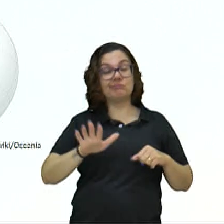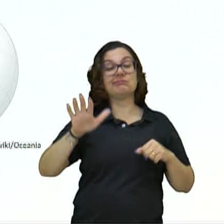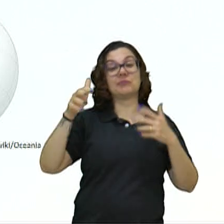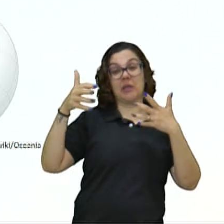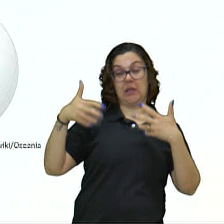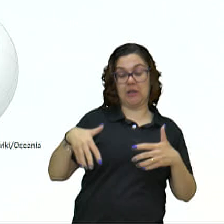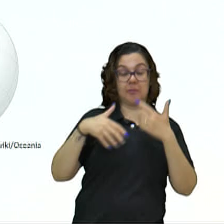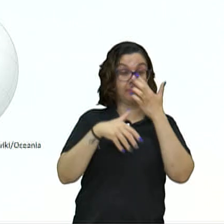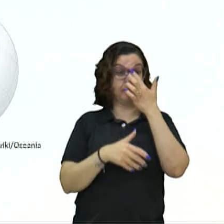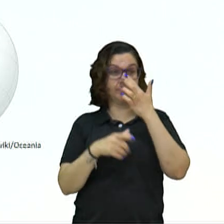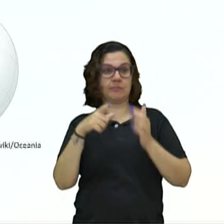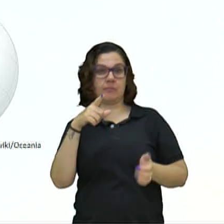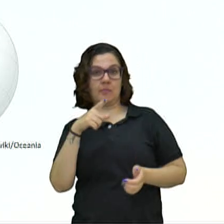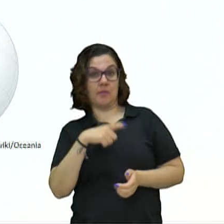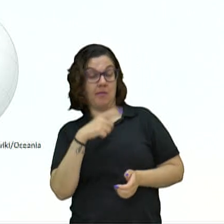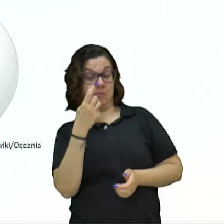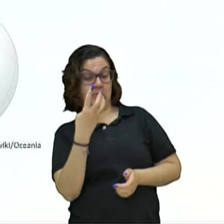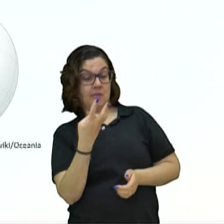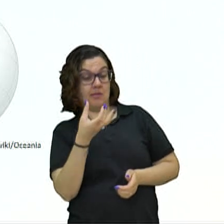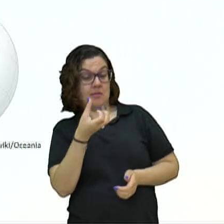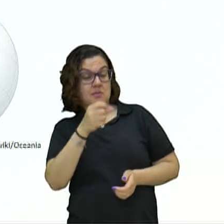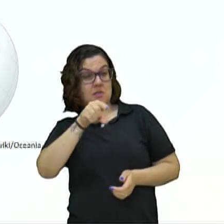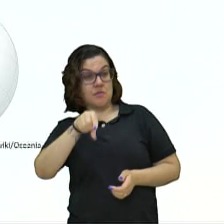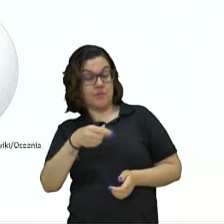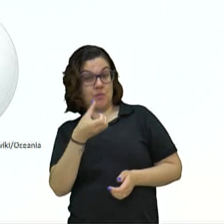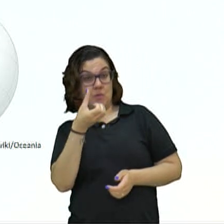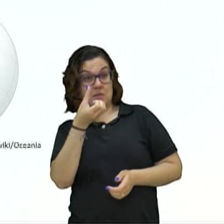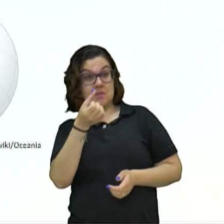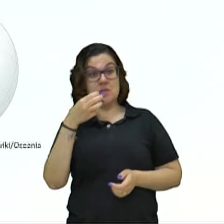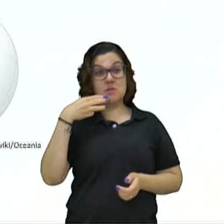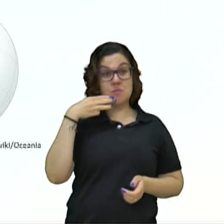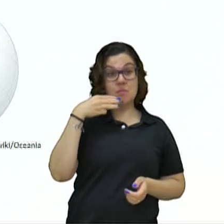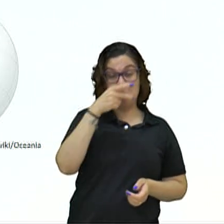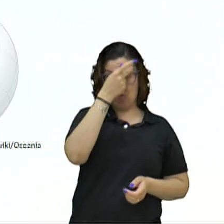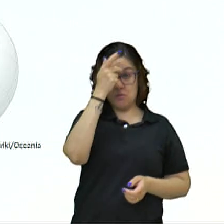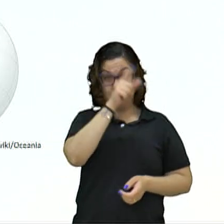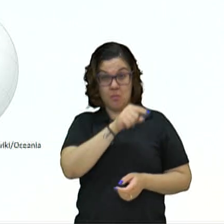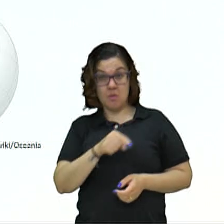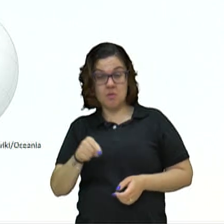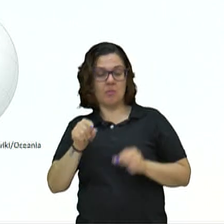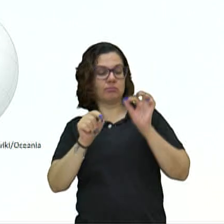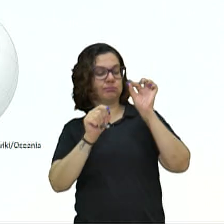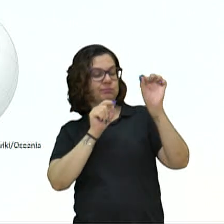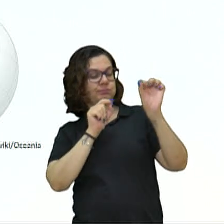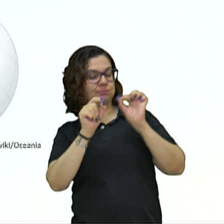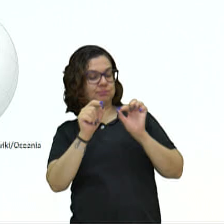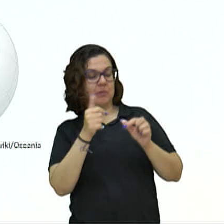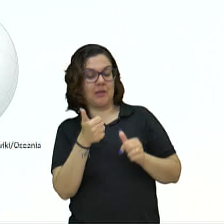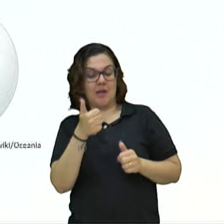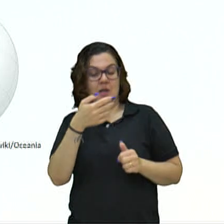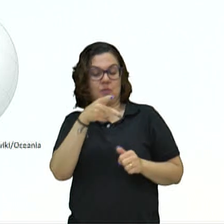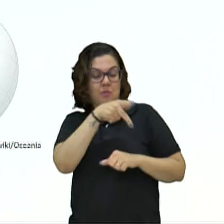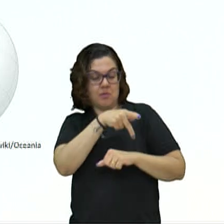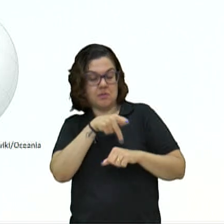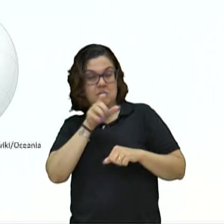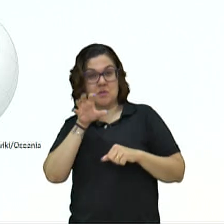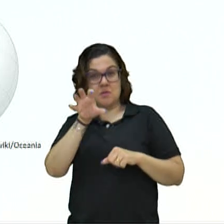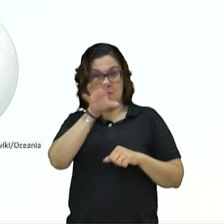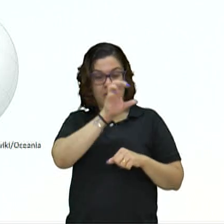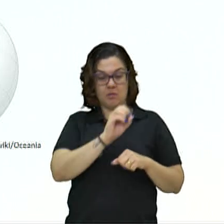o possui 36,6 milhões de habitantes que estão distribuídos em 14 países